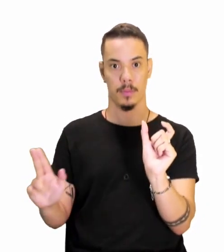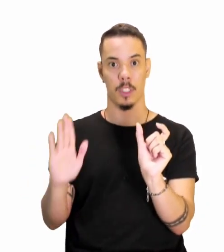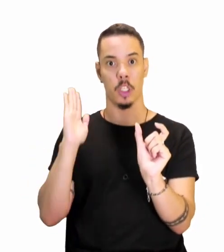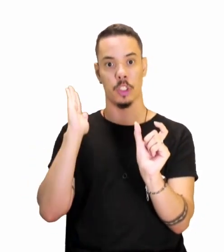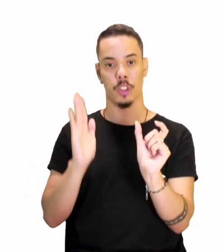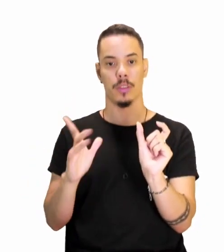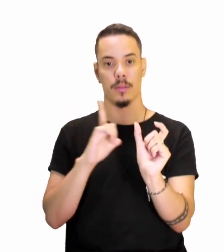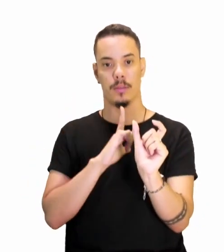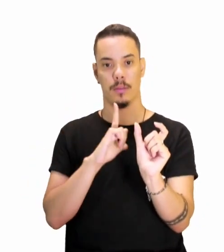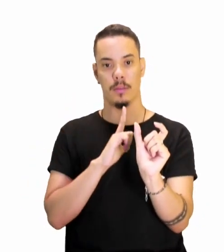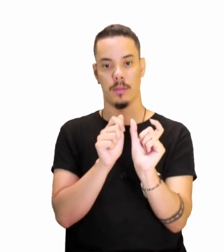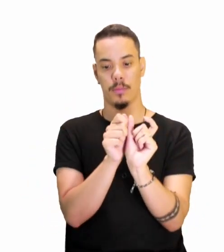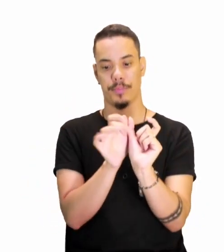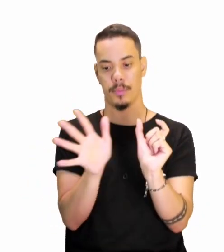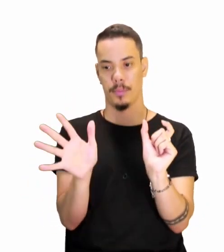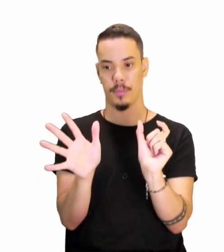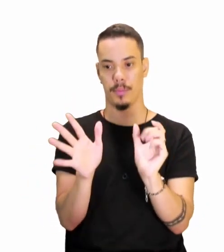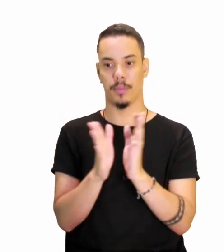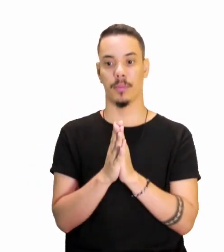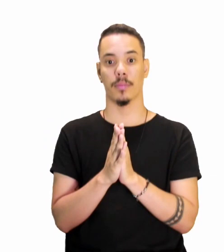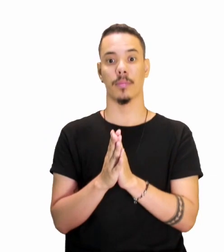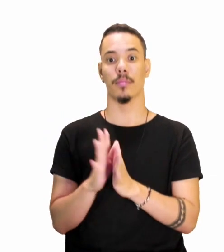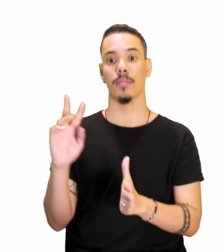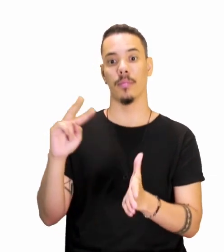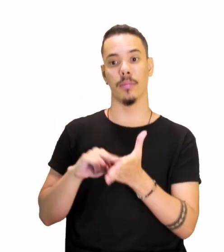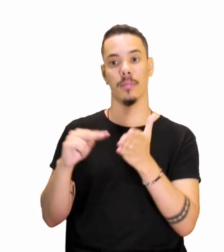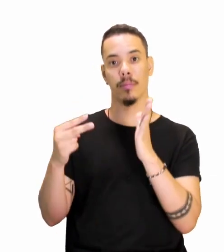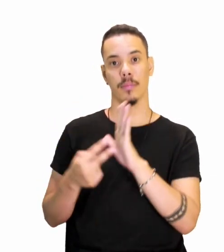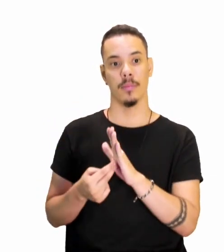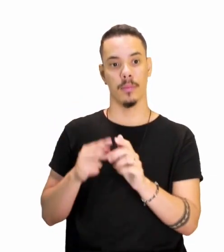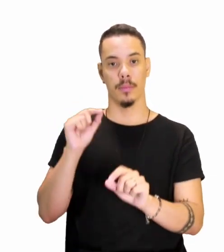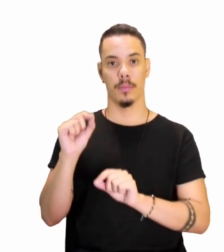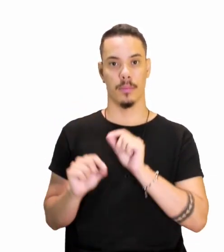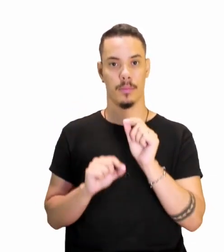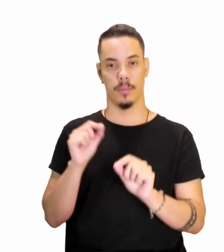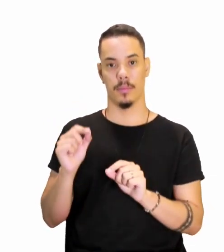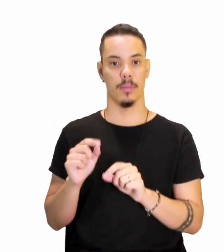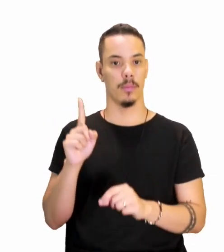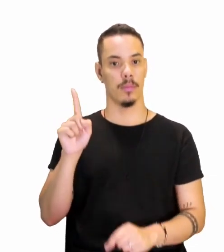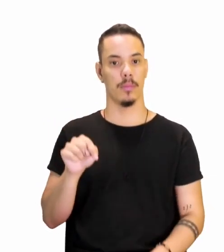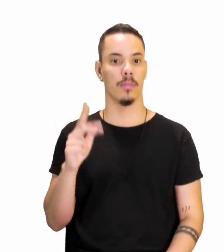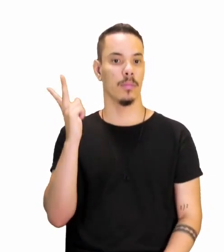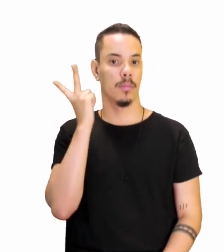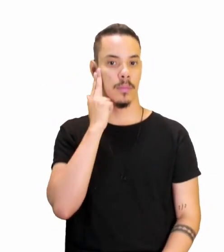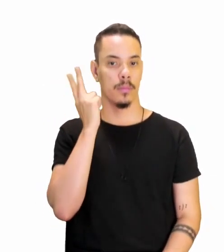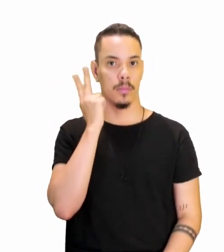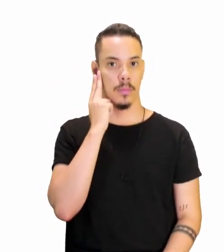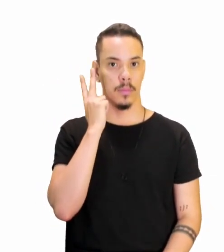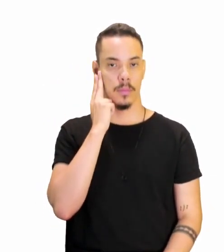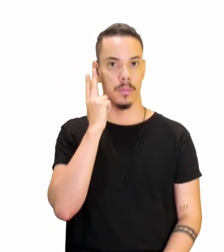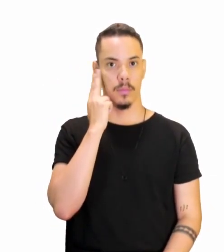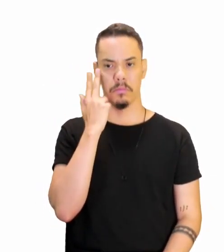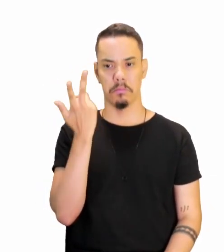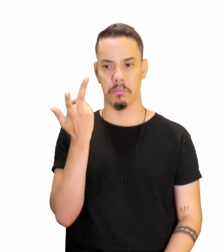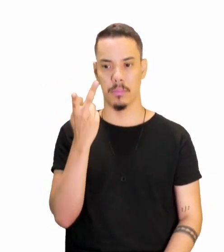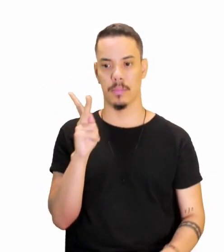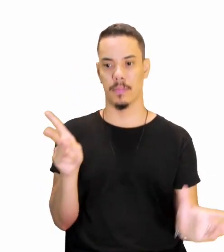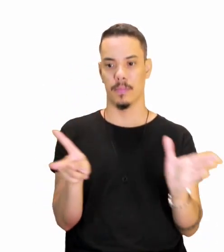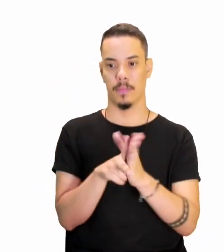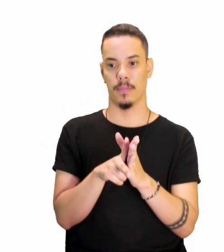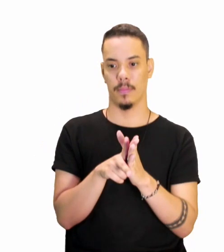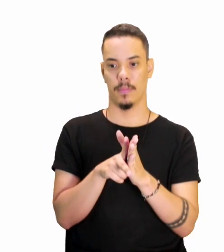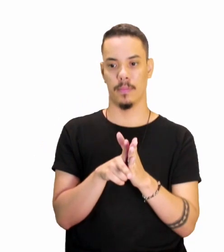já existente. A significação, o que é comum? O que é comum, o que é